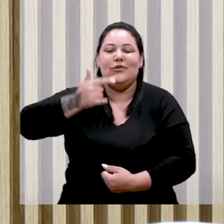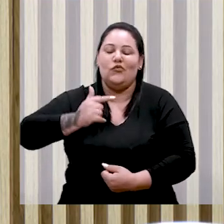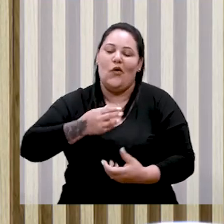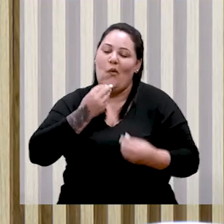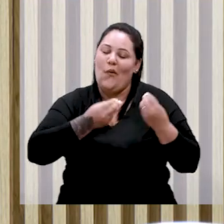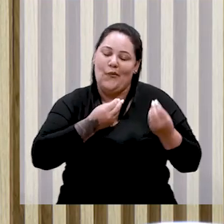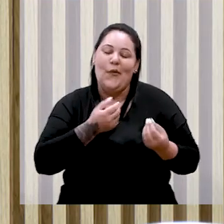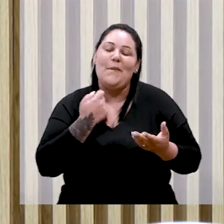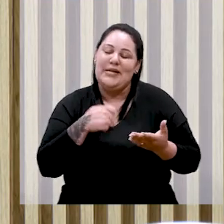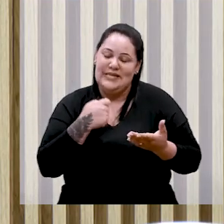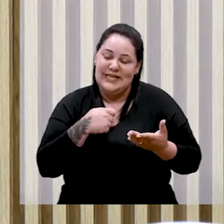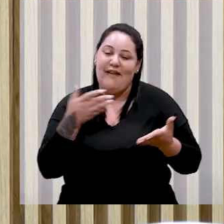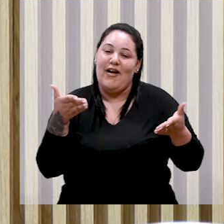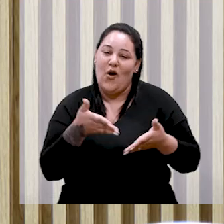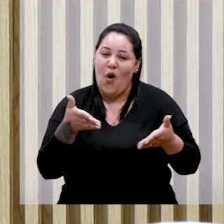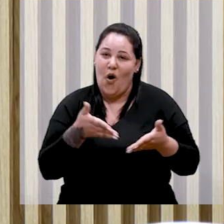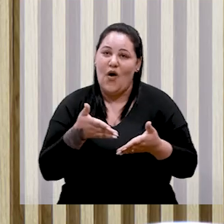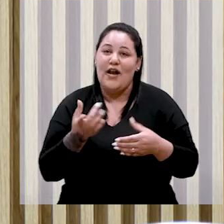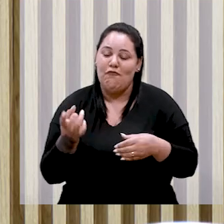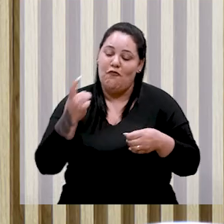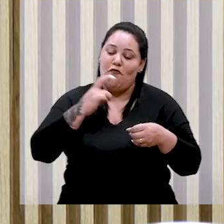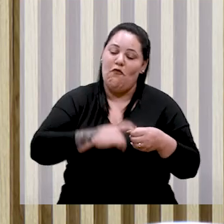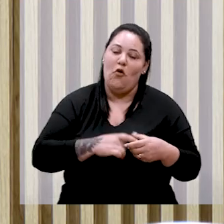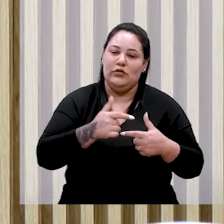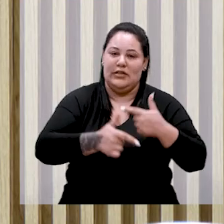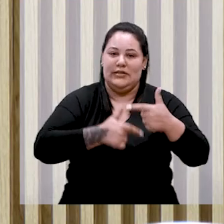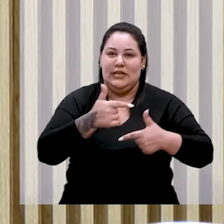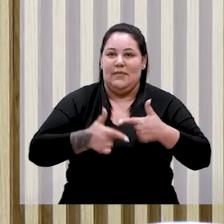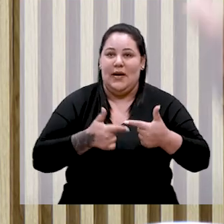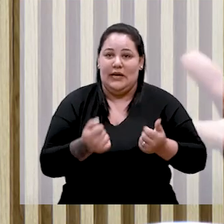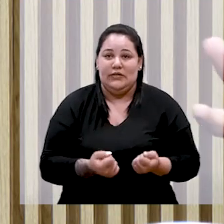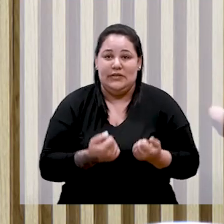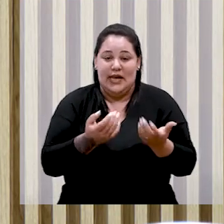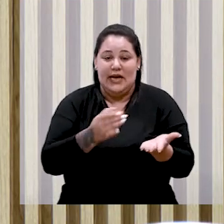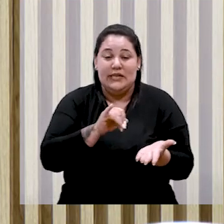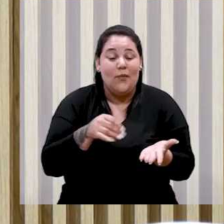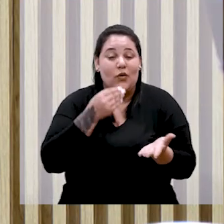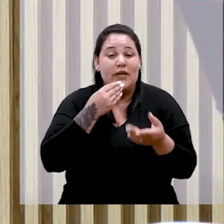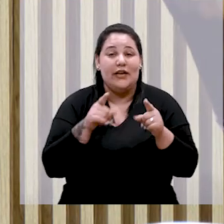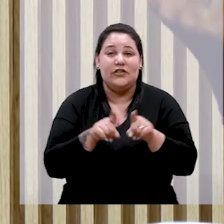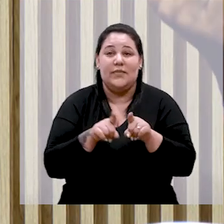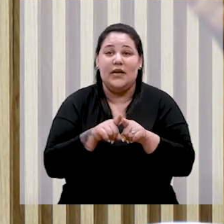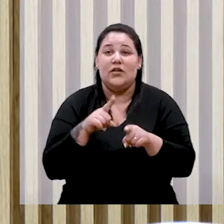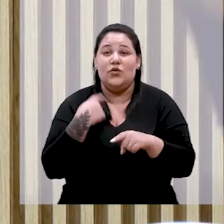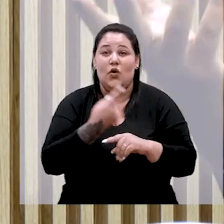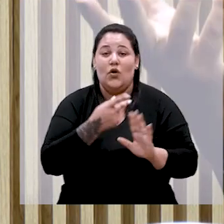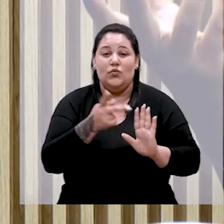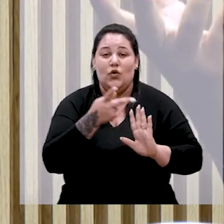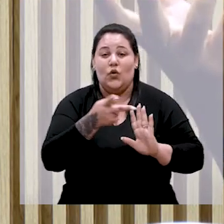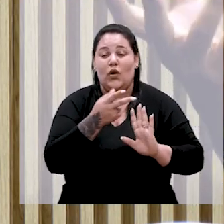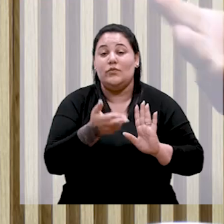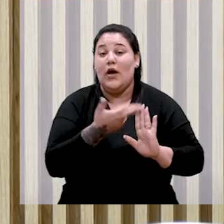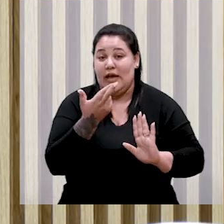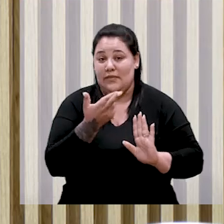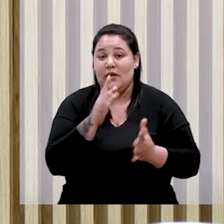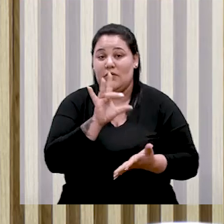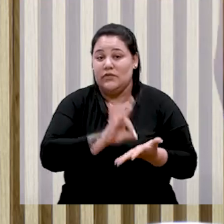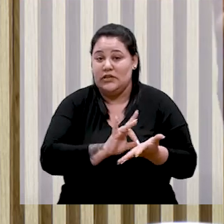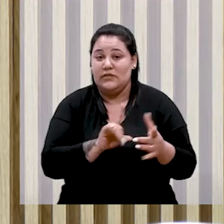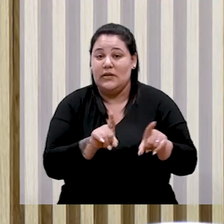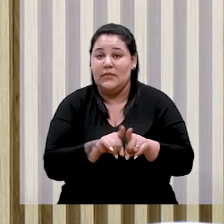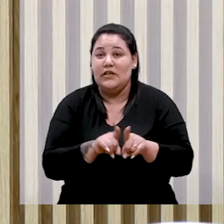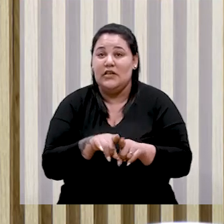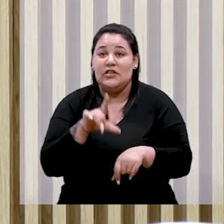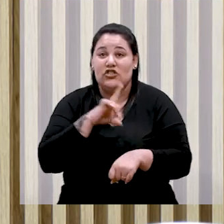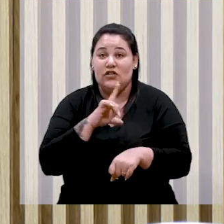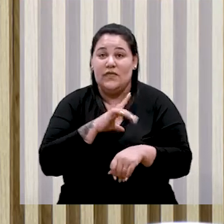como, nessa nova legislatura, a gente não reimplantar, né? Trazer essa possibilidade. Então nós protocolamos esse requerimento e